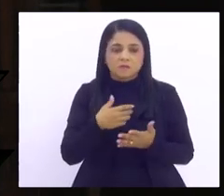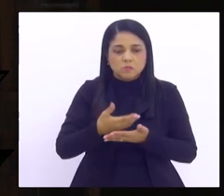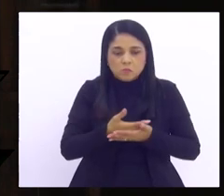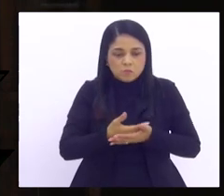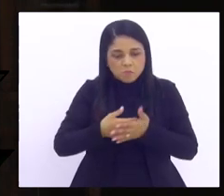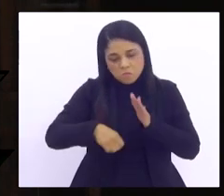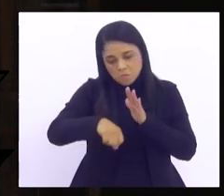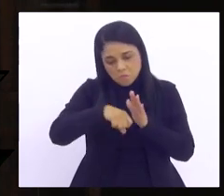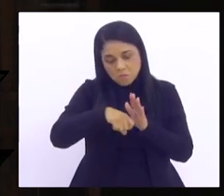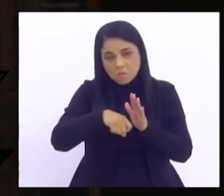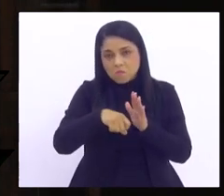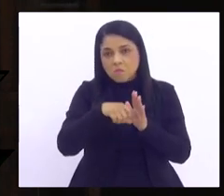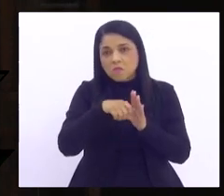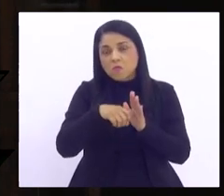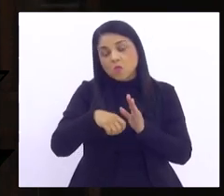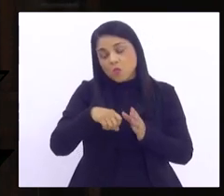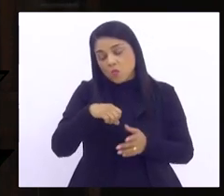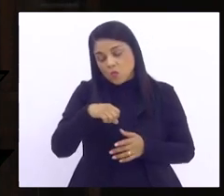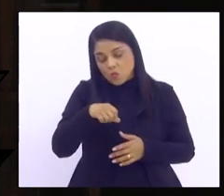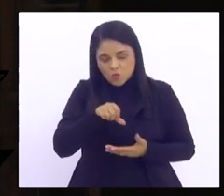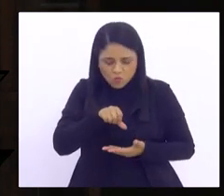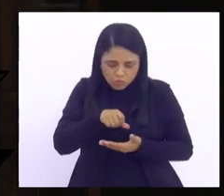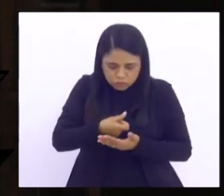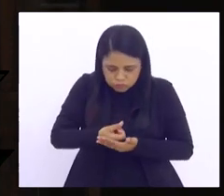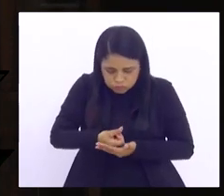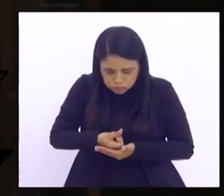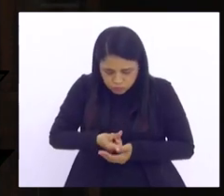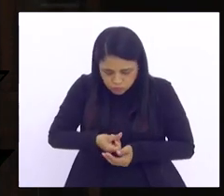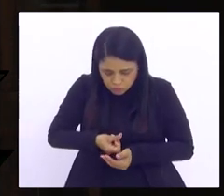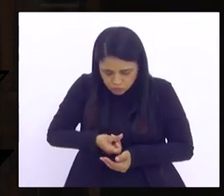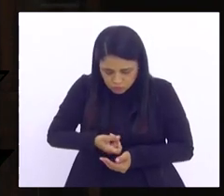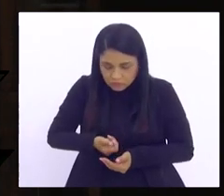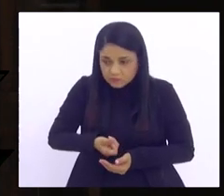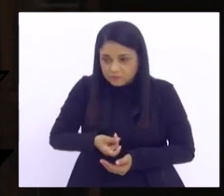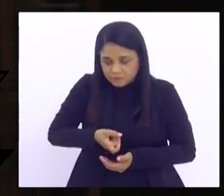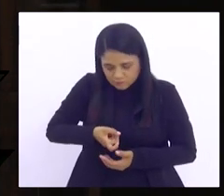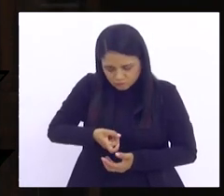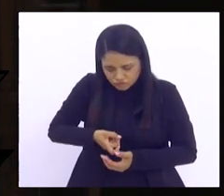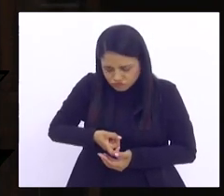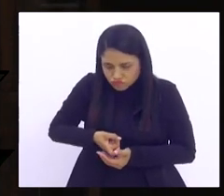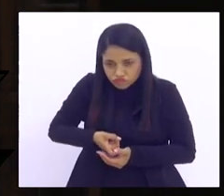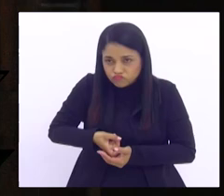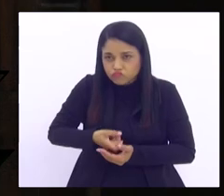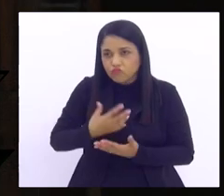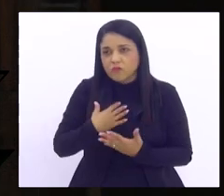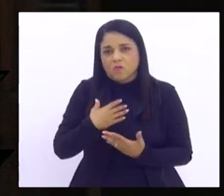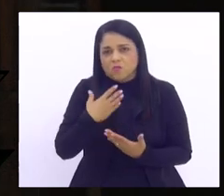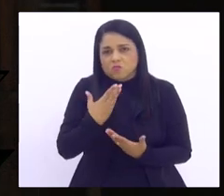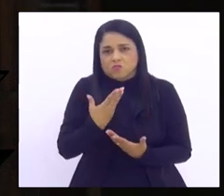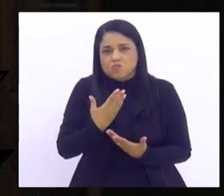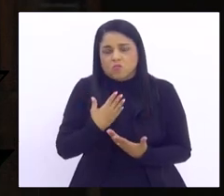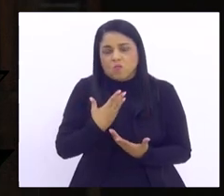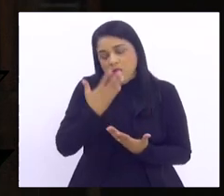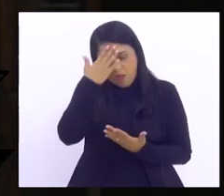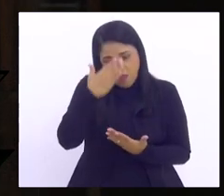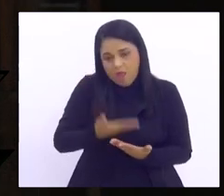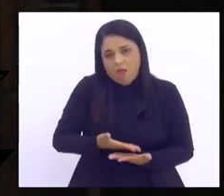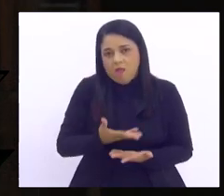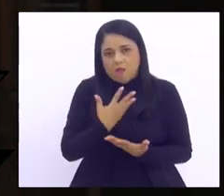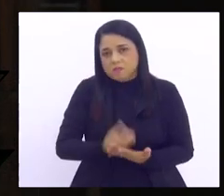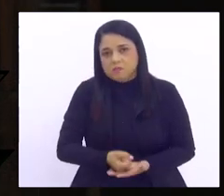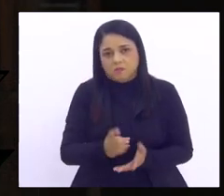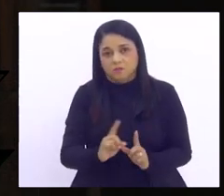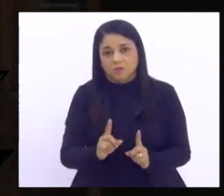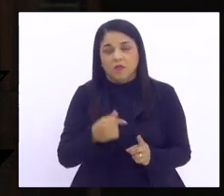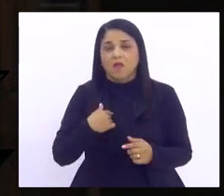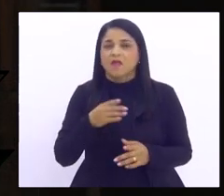por isso vou matá-la? Eu sempre conto uma ficção, né? Imagina que tem uma família reunida na sala, e chega